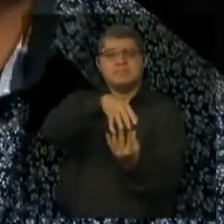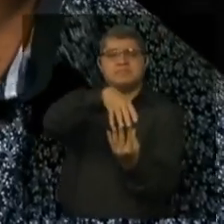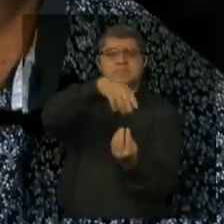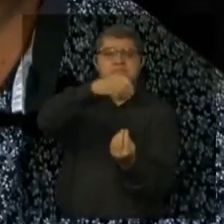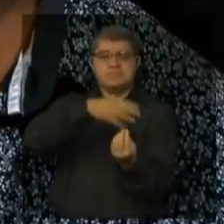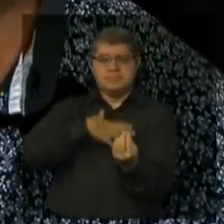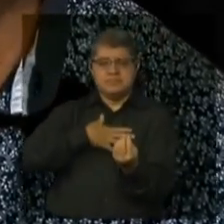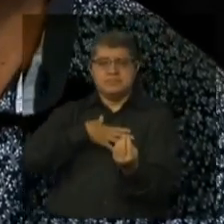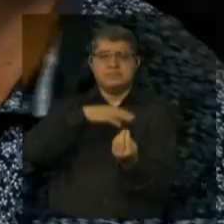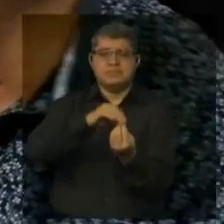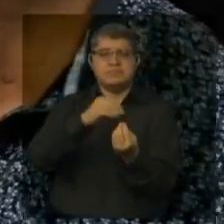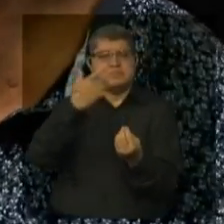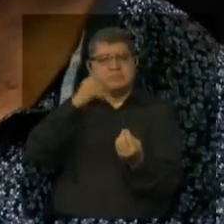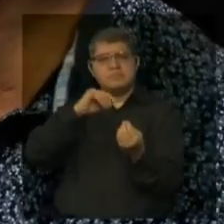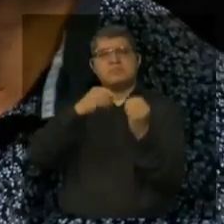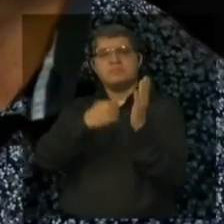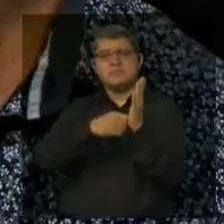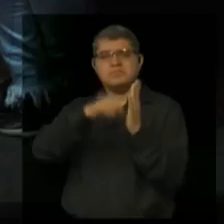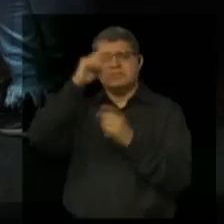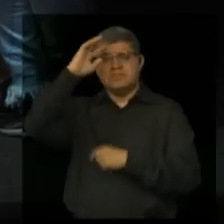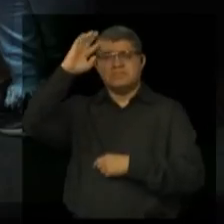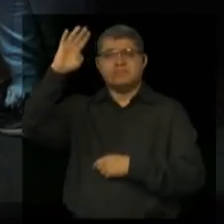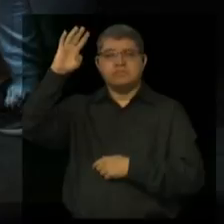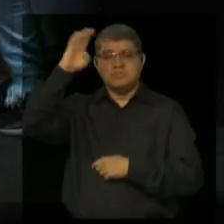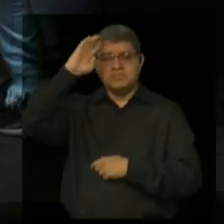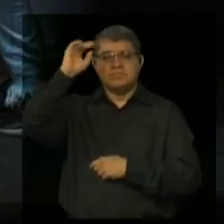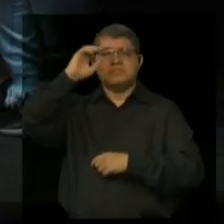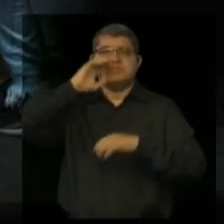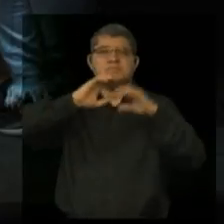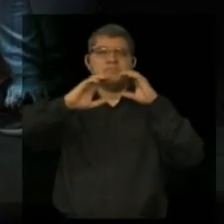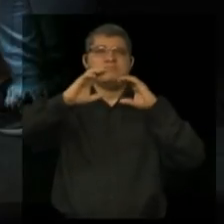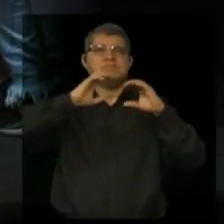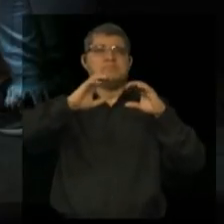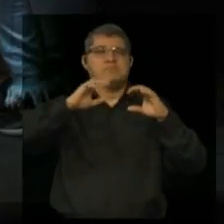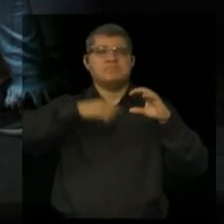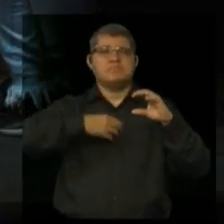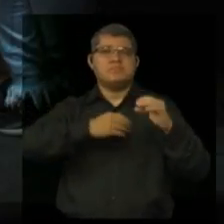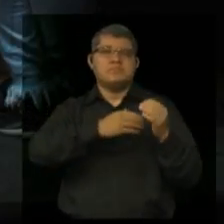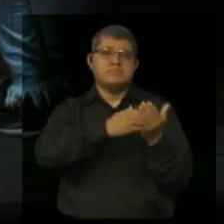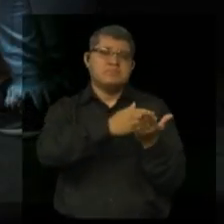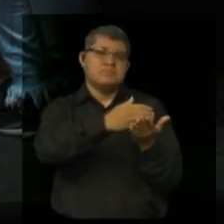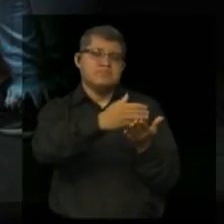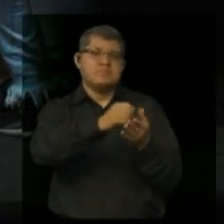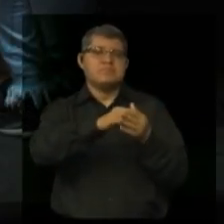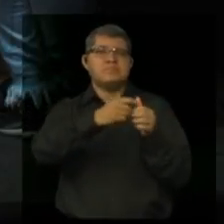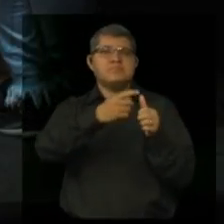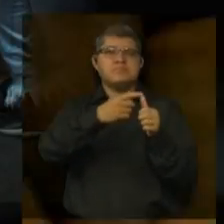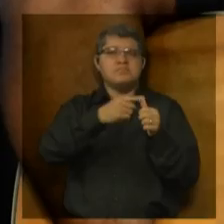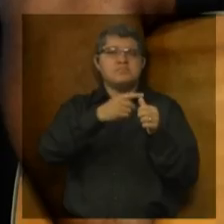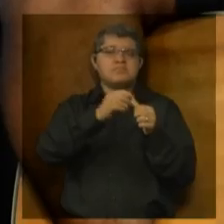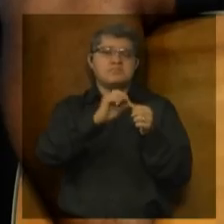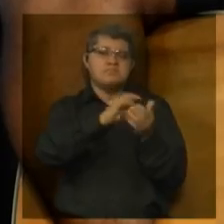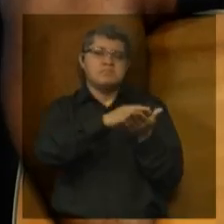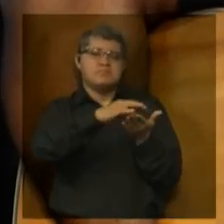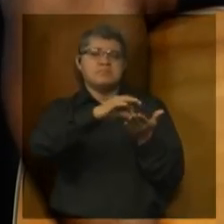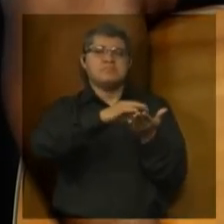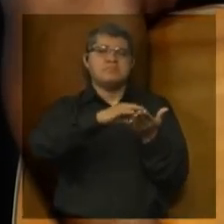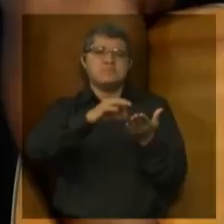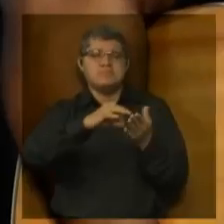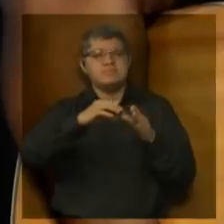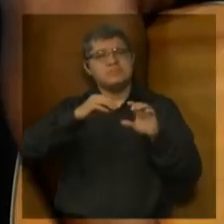tinha que arriscar. E era meu sonho de cantar. Eu estava iniciando aí as minhas primeiras composições